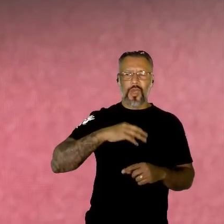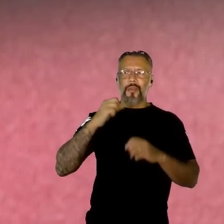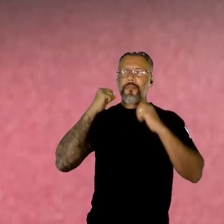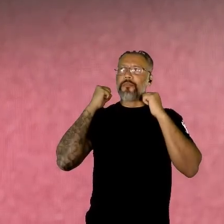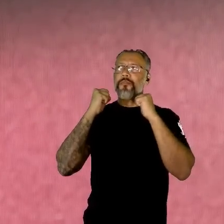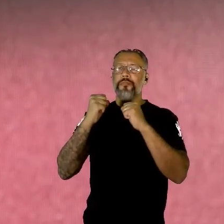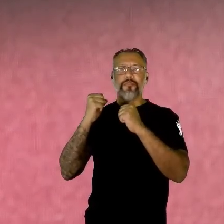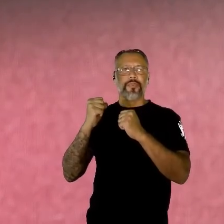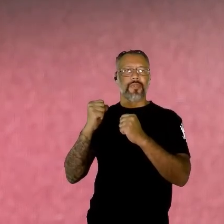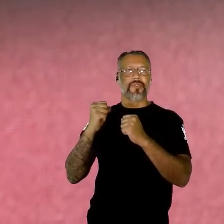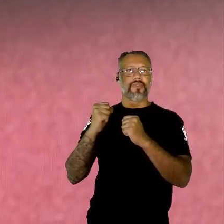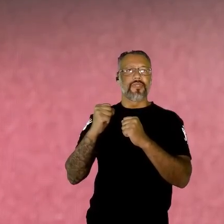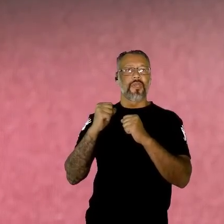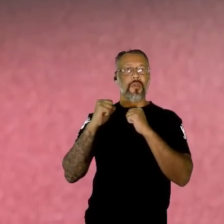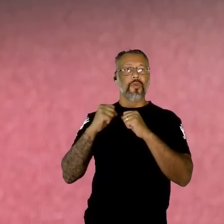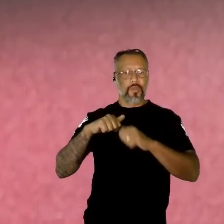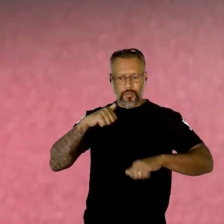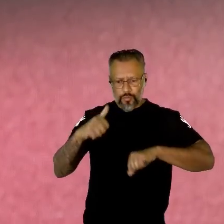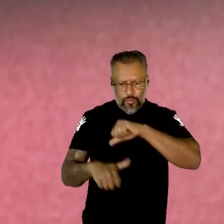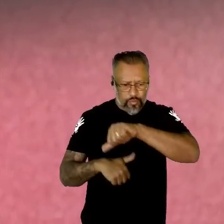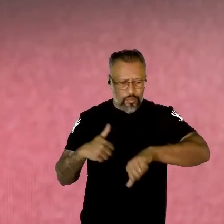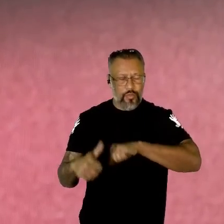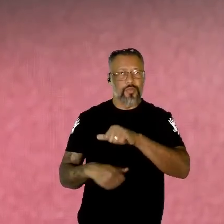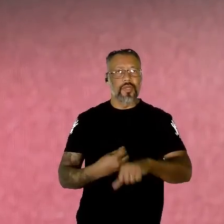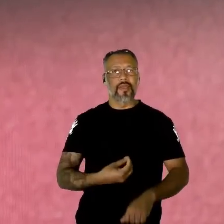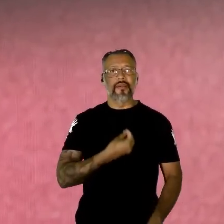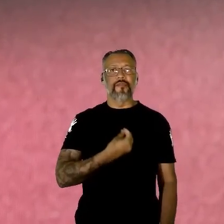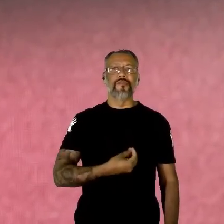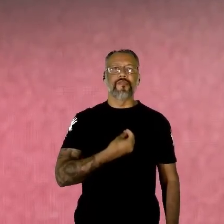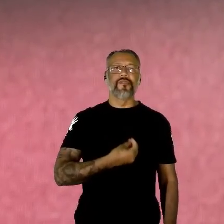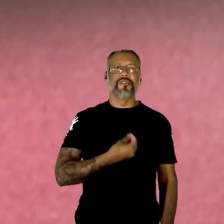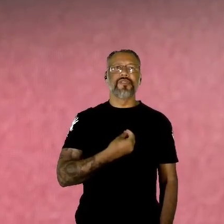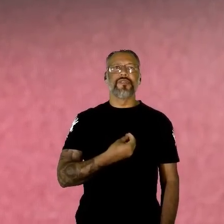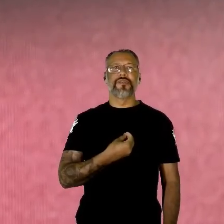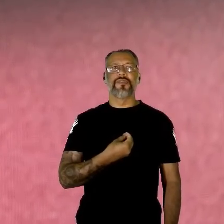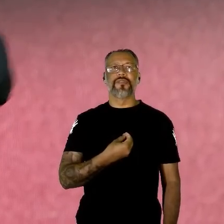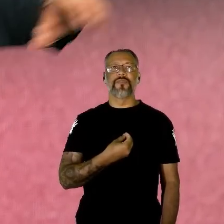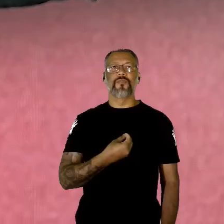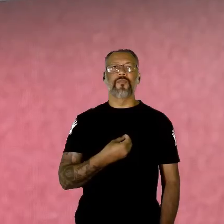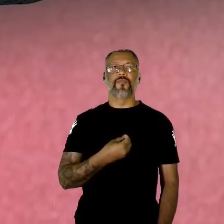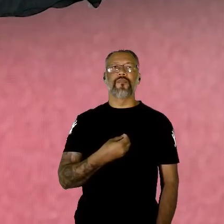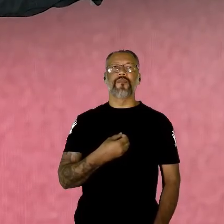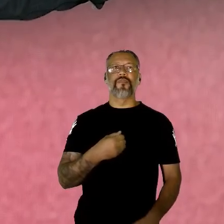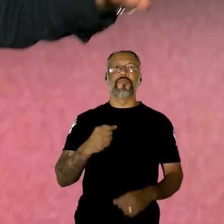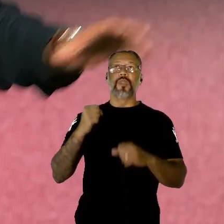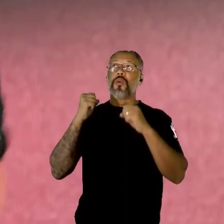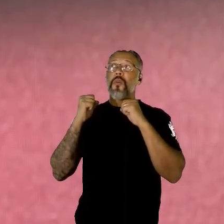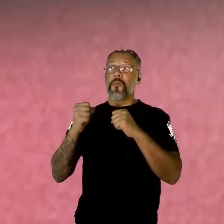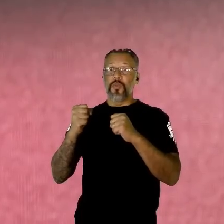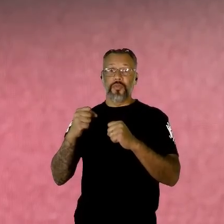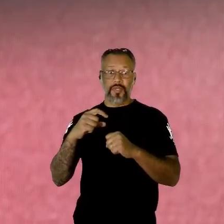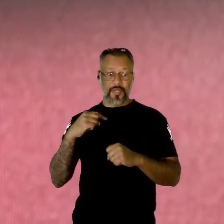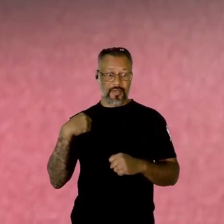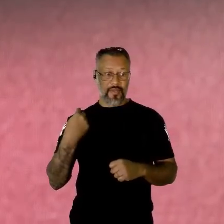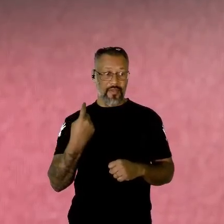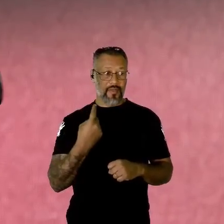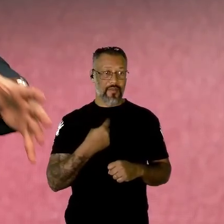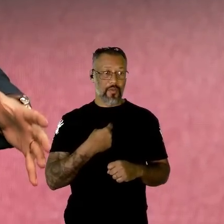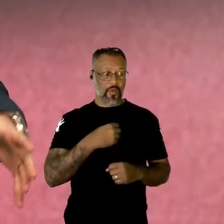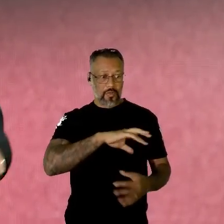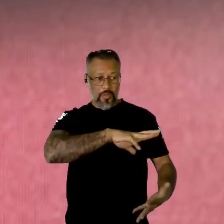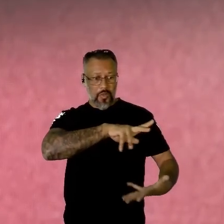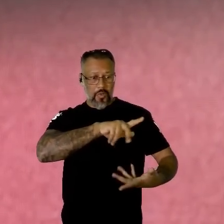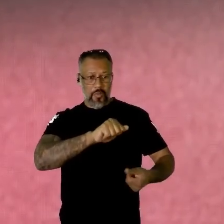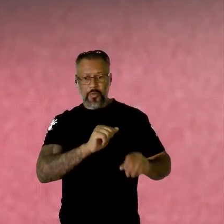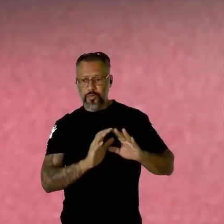um poder que transcende a lógica um poder que me faz ser uma pessoa descolada desse mundo tanto